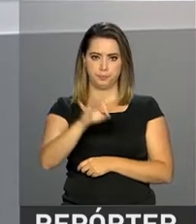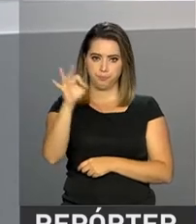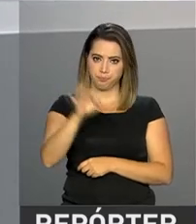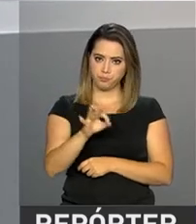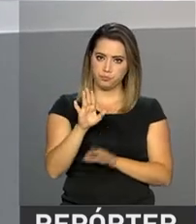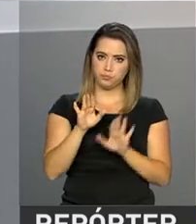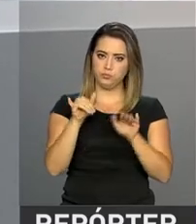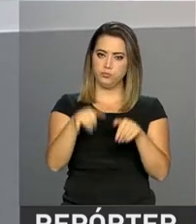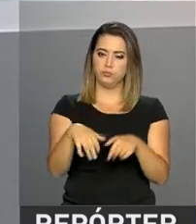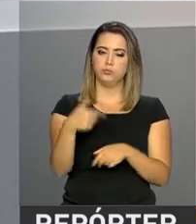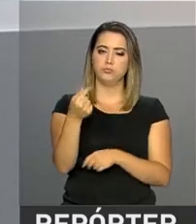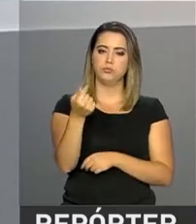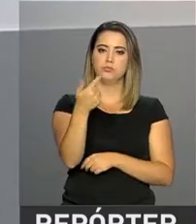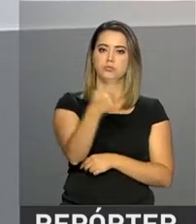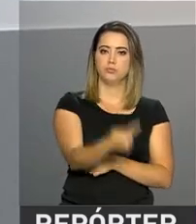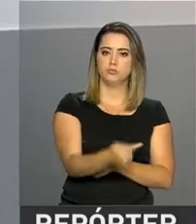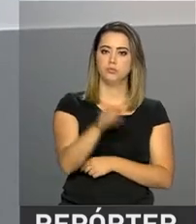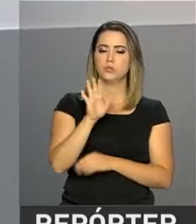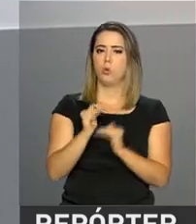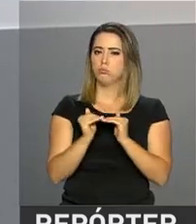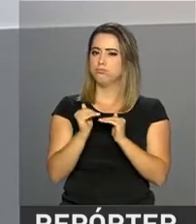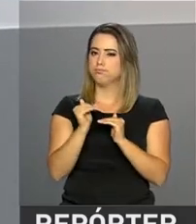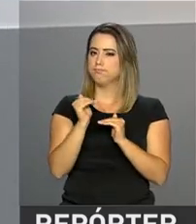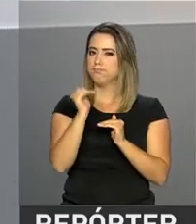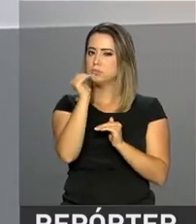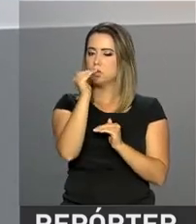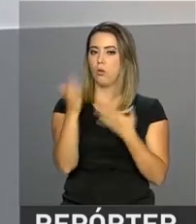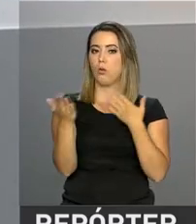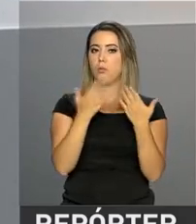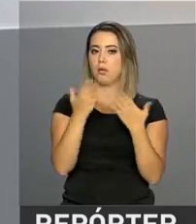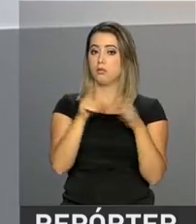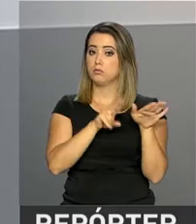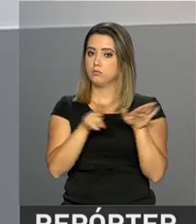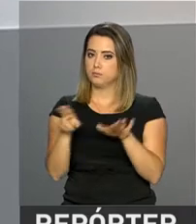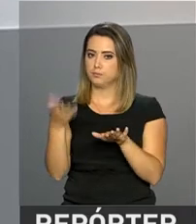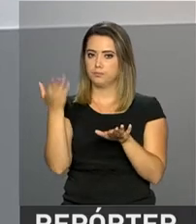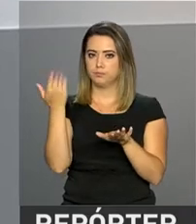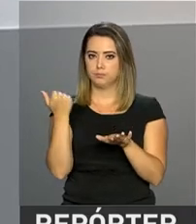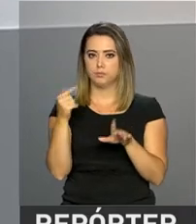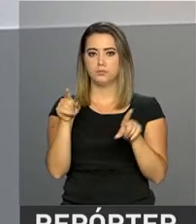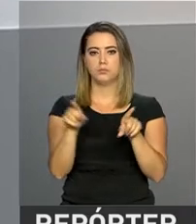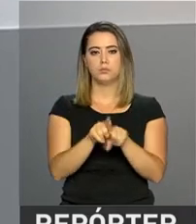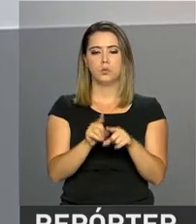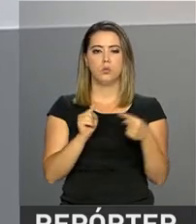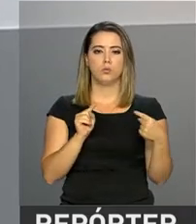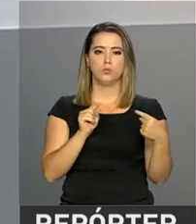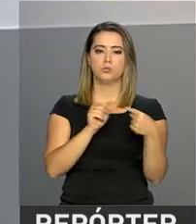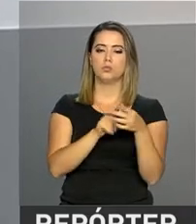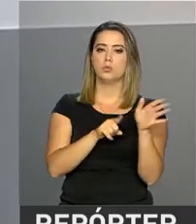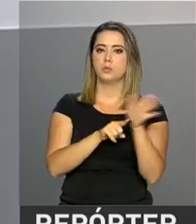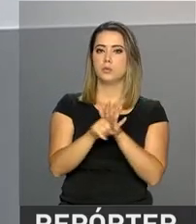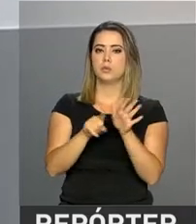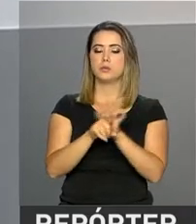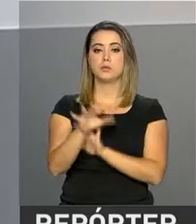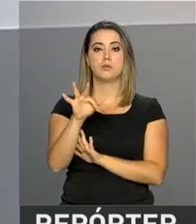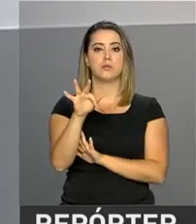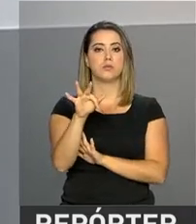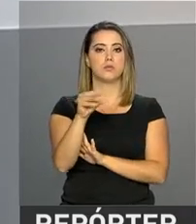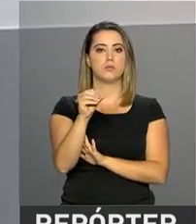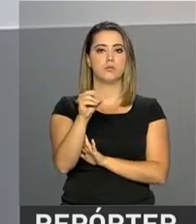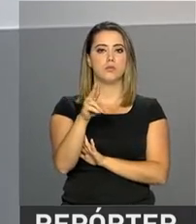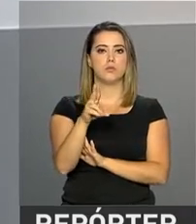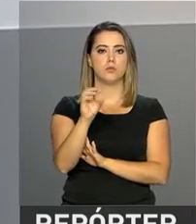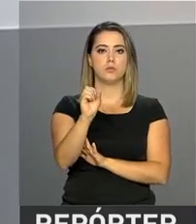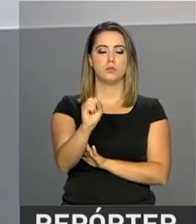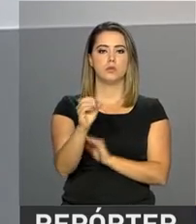0,73% ao final de 2017, uma leve alta em relação à semana passada. Segundo o Boletim Focus, divulgado hoje pelo Banco Central,